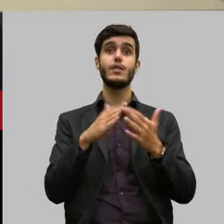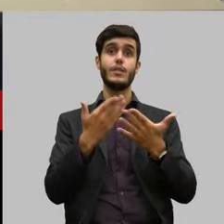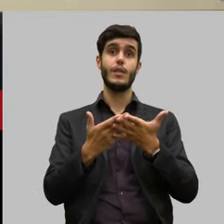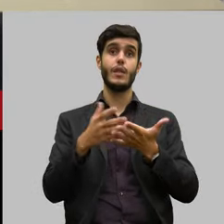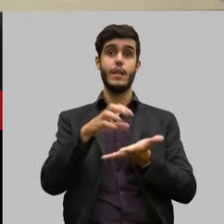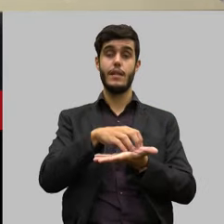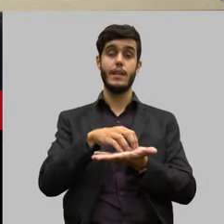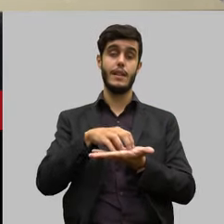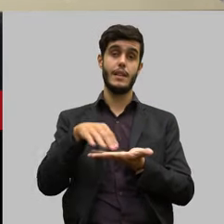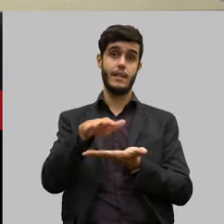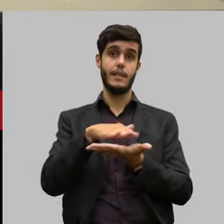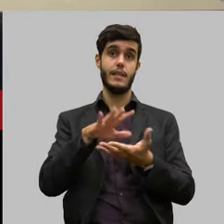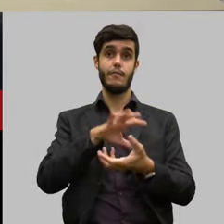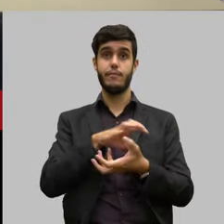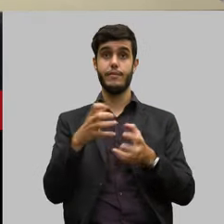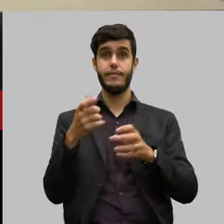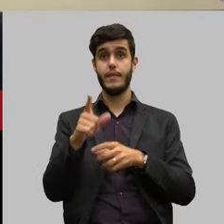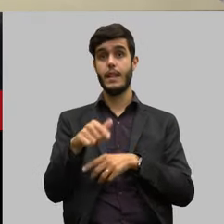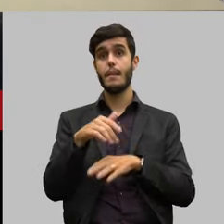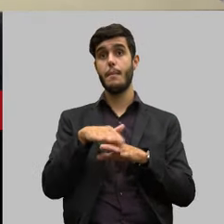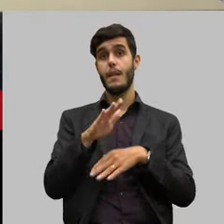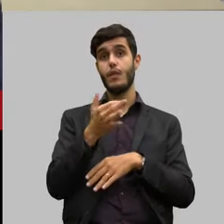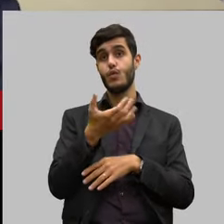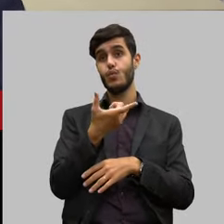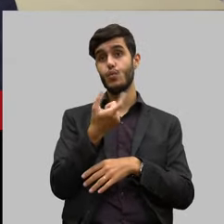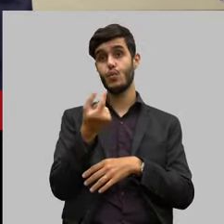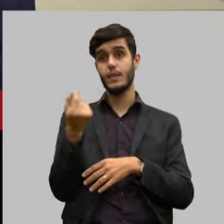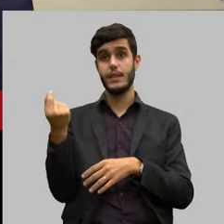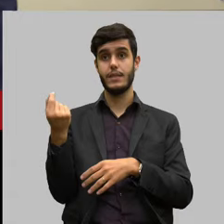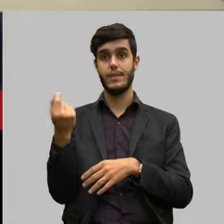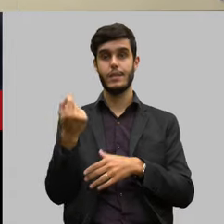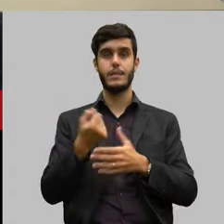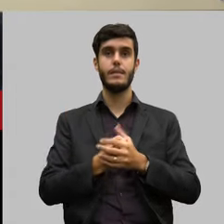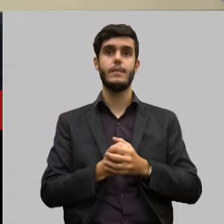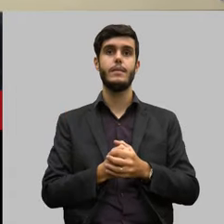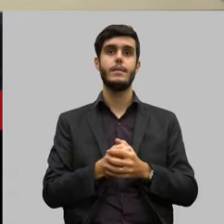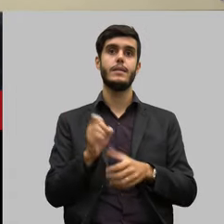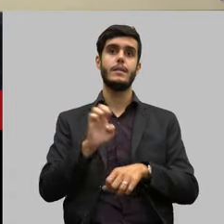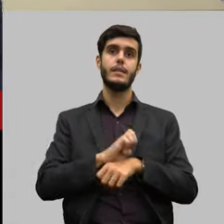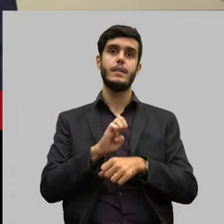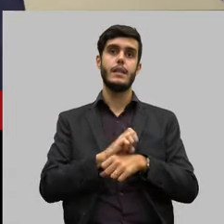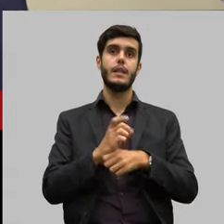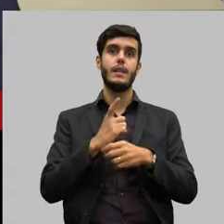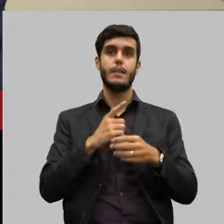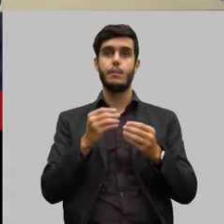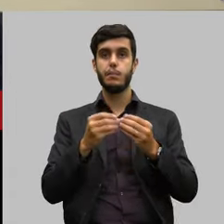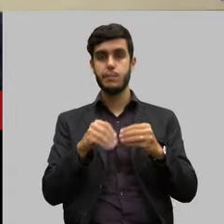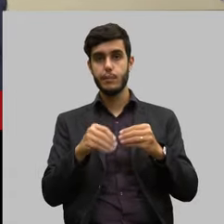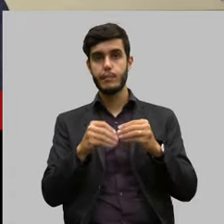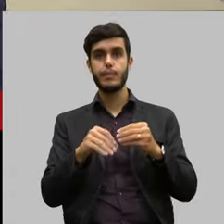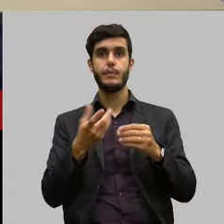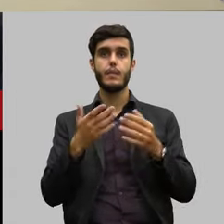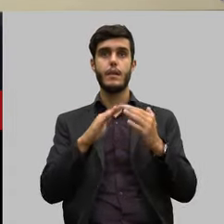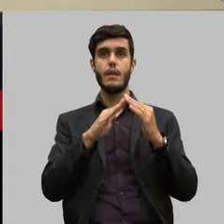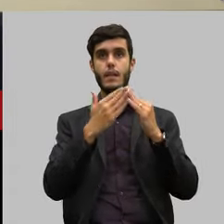200 mais de 200 estaduais que estavam caindo escola caindo